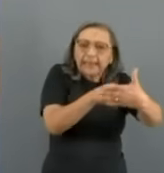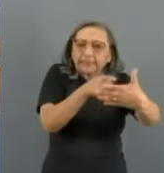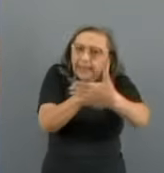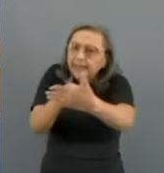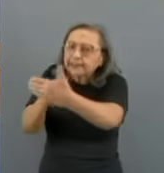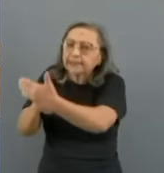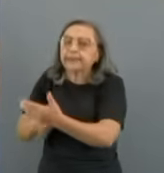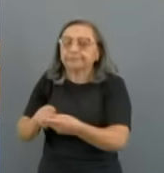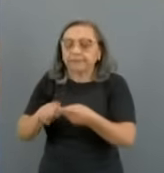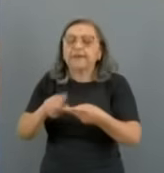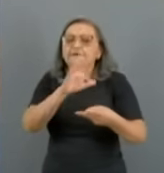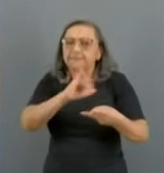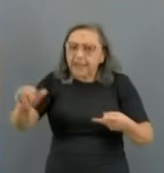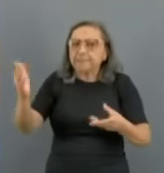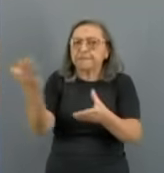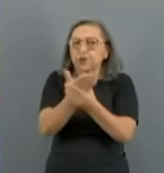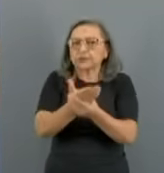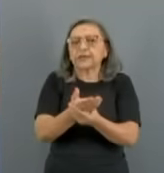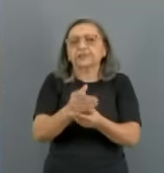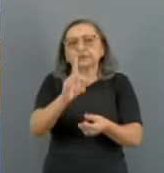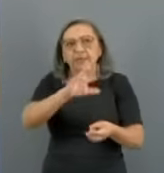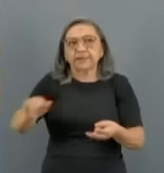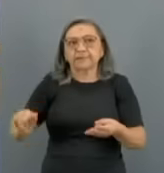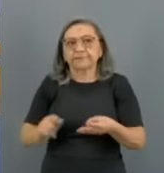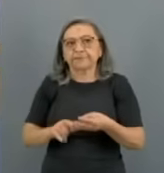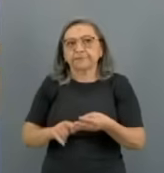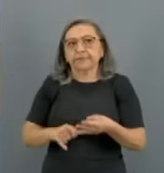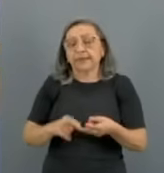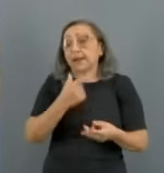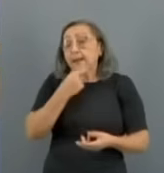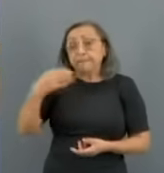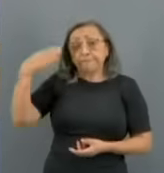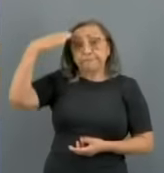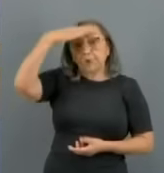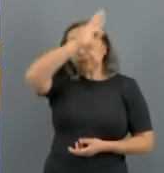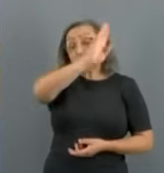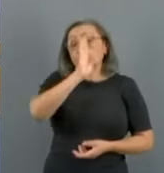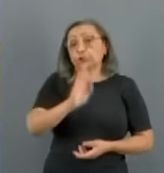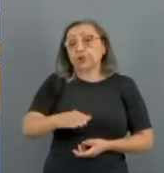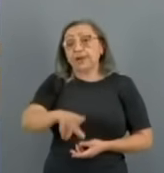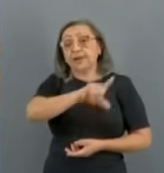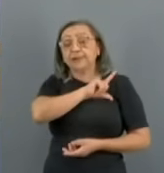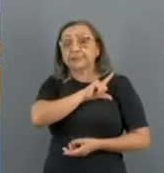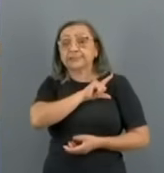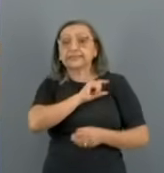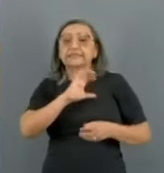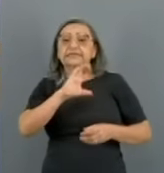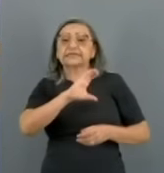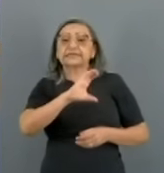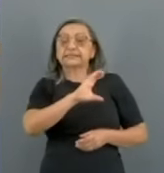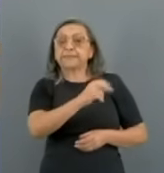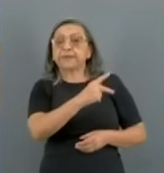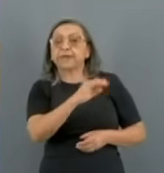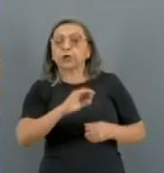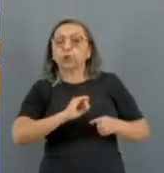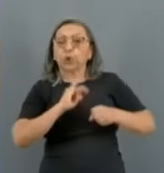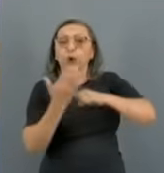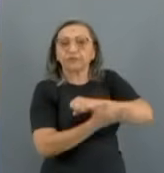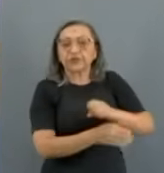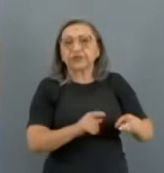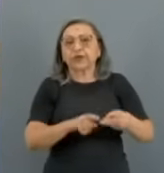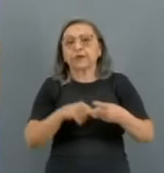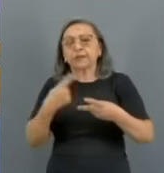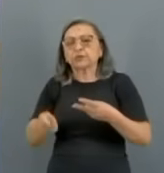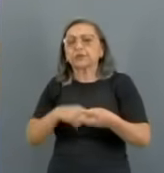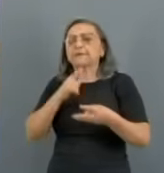vem processo por aí. Bolsonaro já teve indiciamento da CPI do Covid, agora da CPI do golpe. Mais uma, ele já vai pedir música